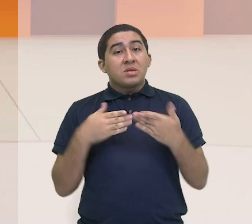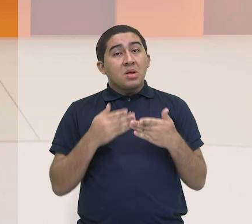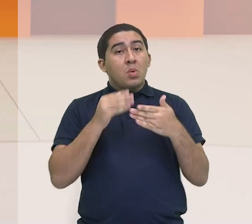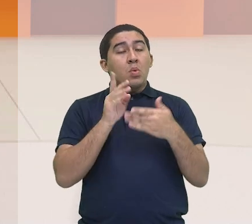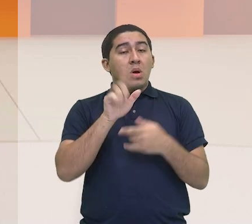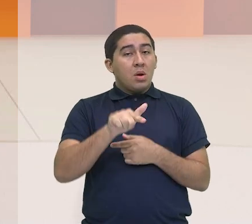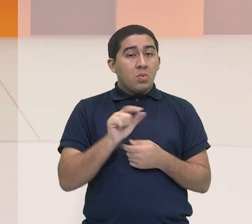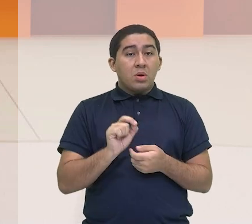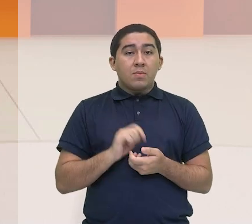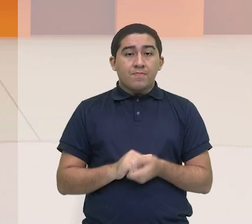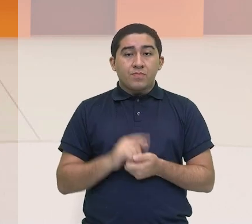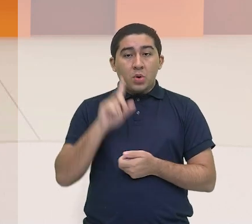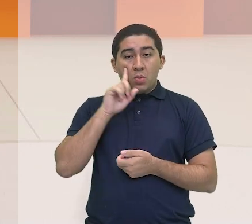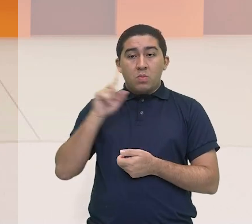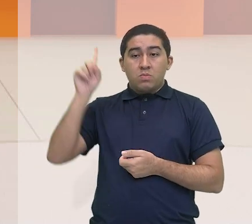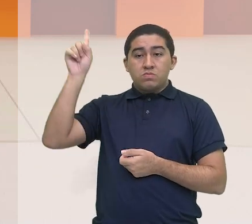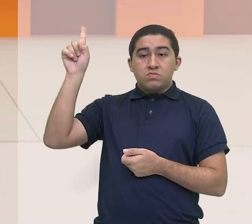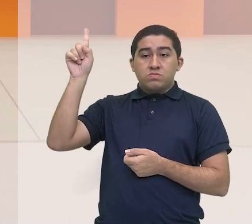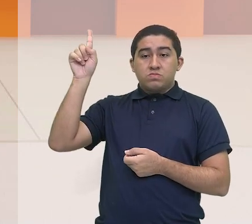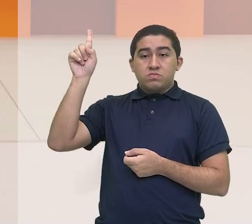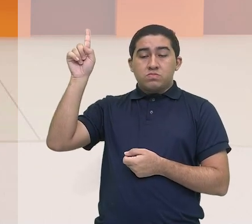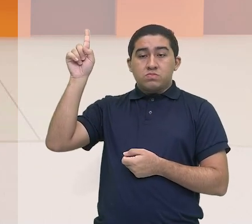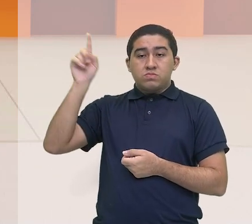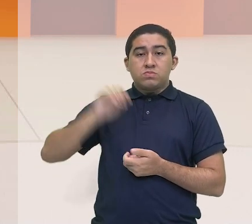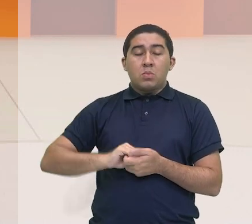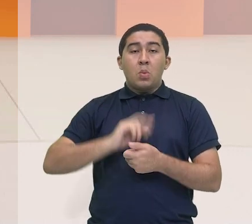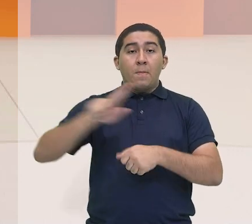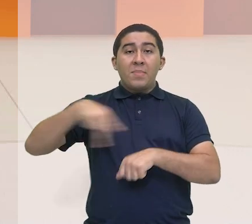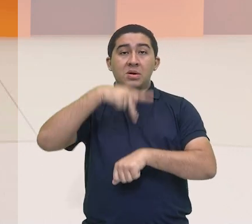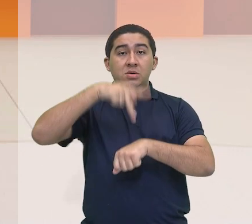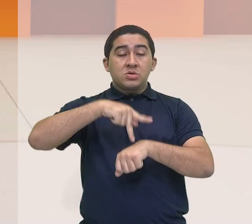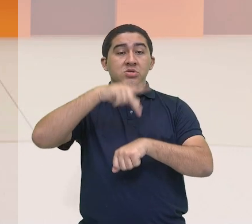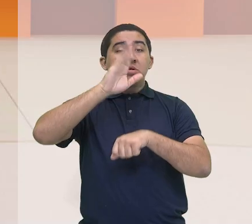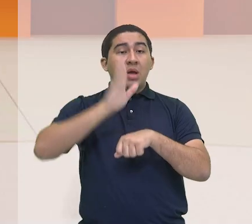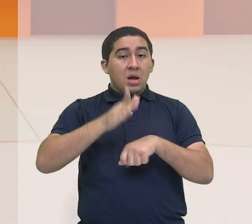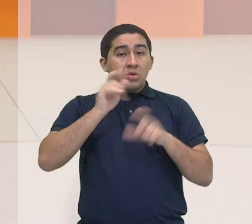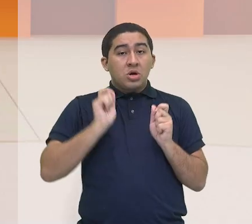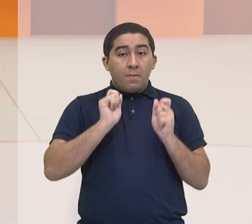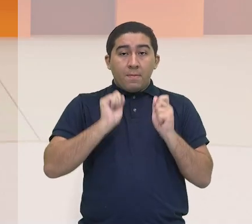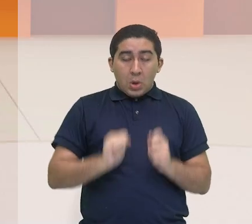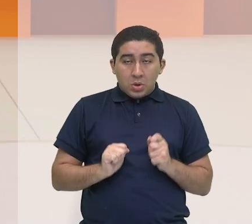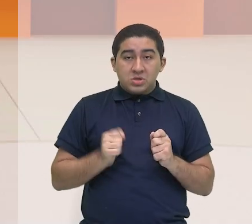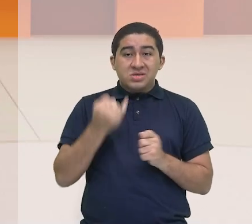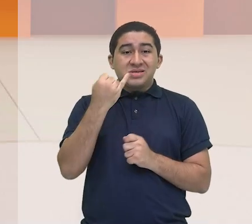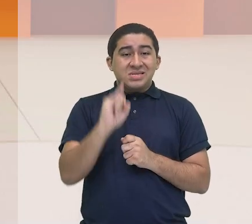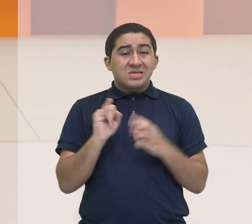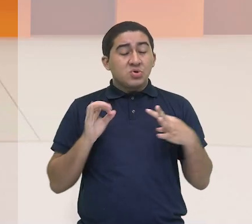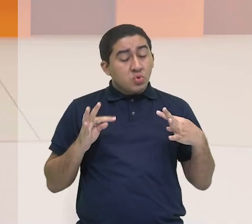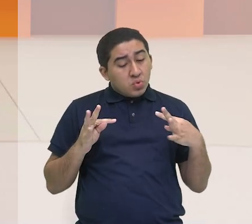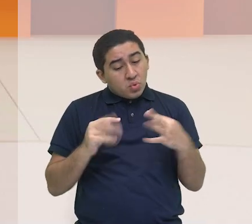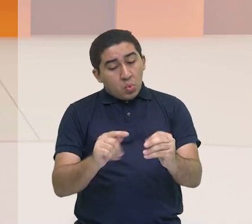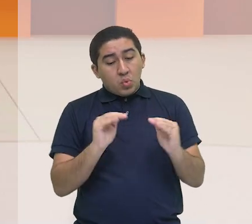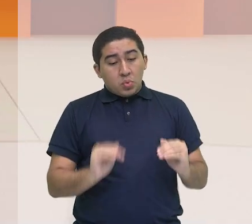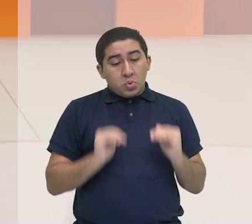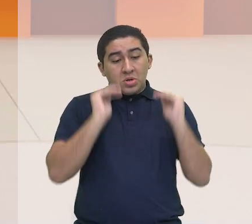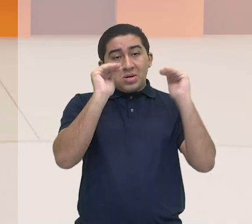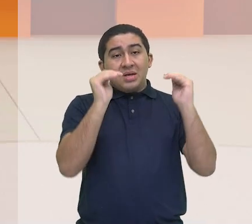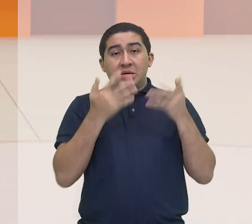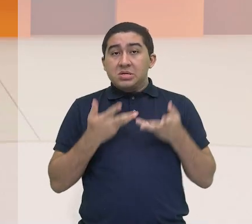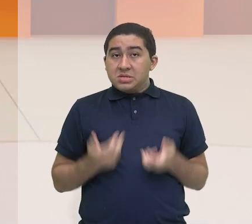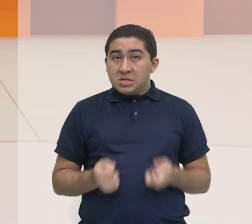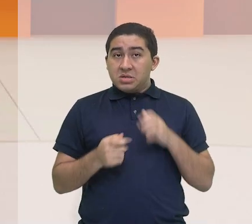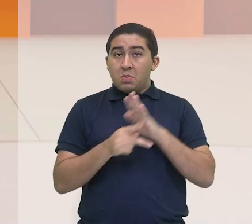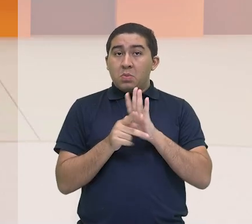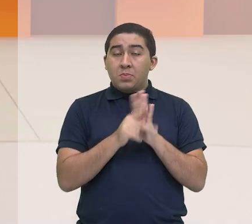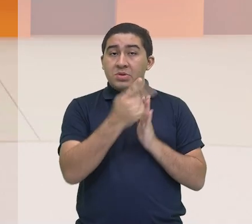Estado, né, ele vai ser vigente se toda autoridade, se todo mundo aceitar